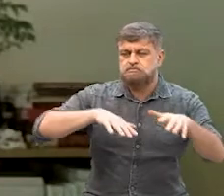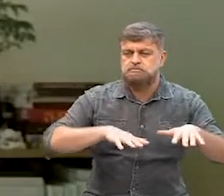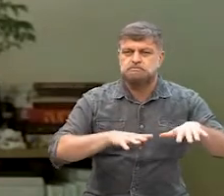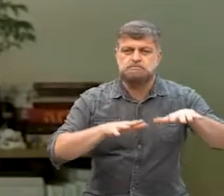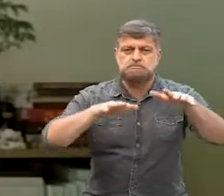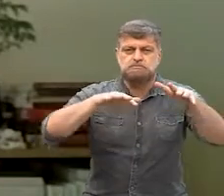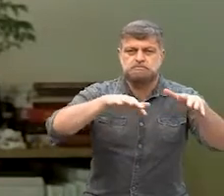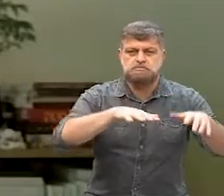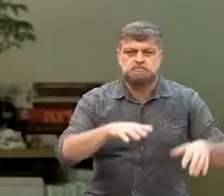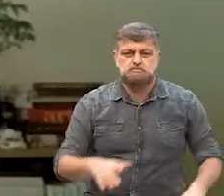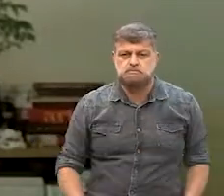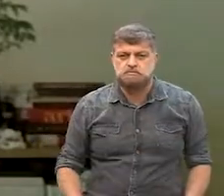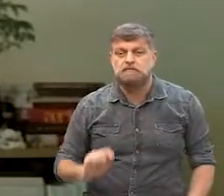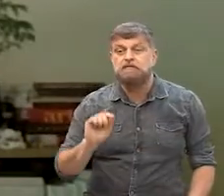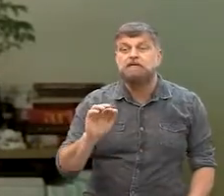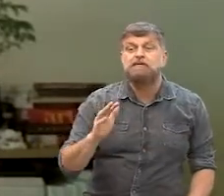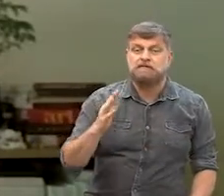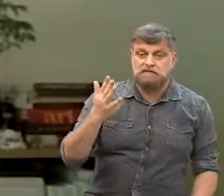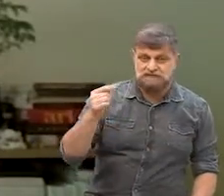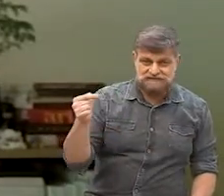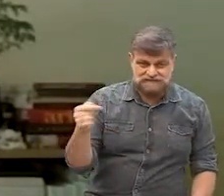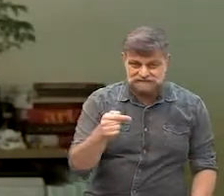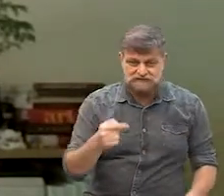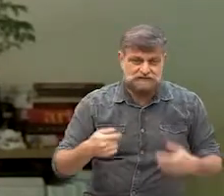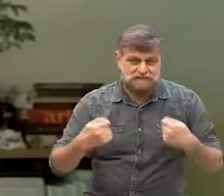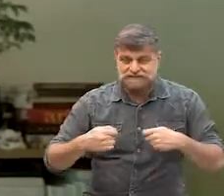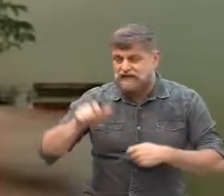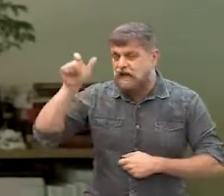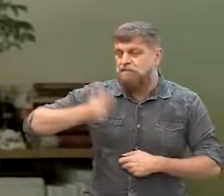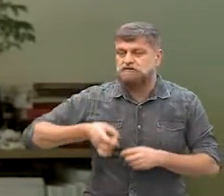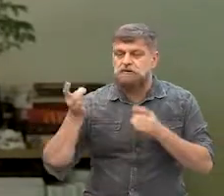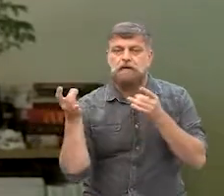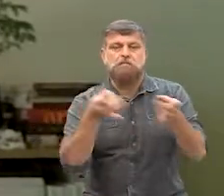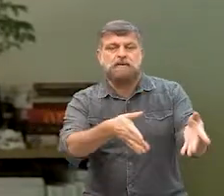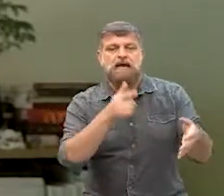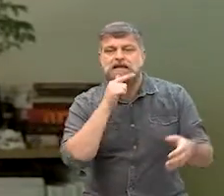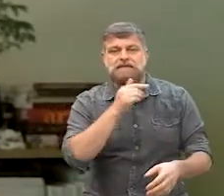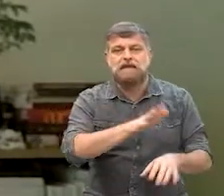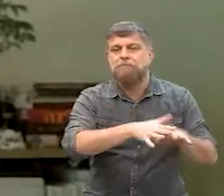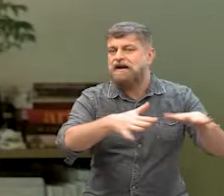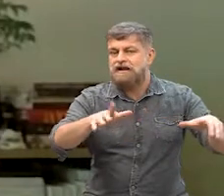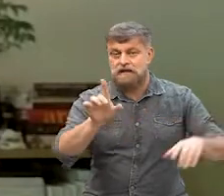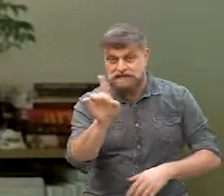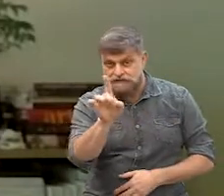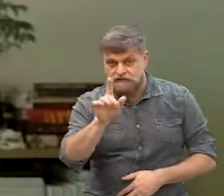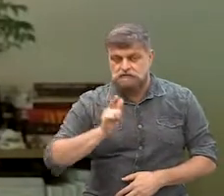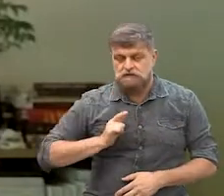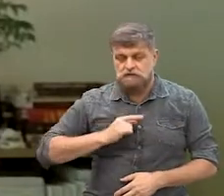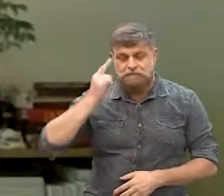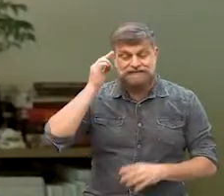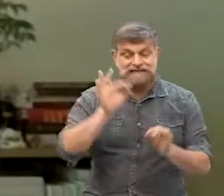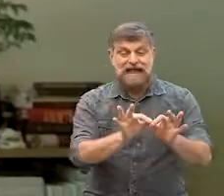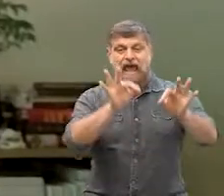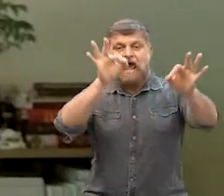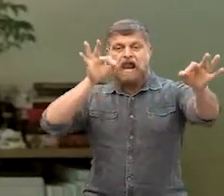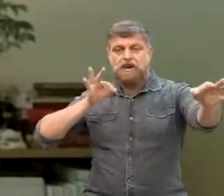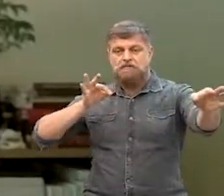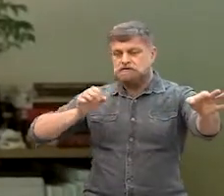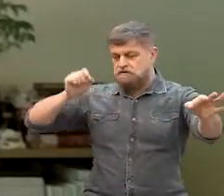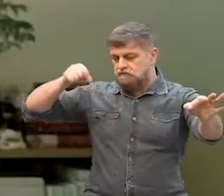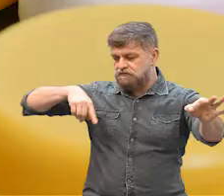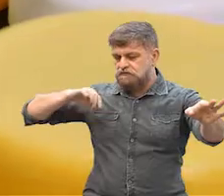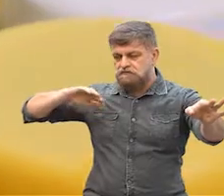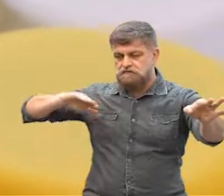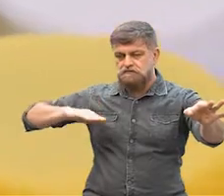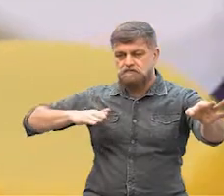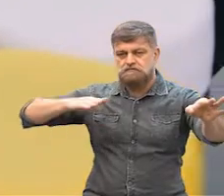nos corpos hídricos e acabam no oceano. Não é necessariamente a pessoa que descartou na praia, né? Às vezes as pessoas têm essa ideia também que é só o descarte da